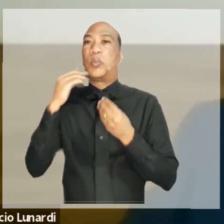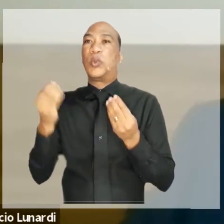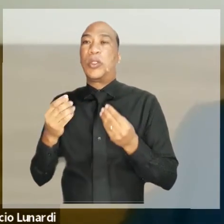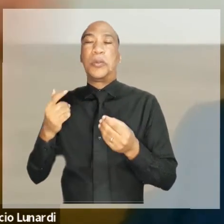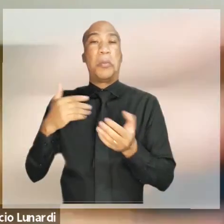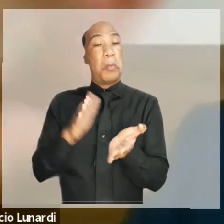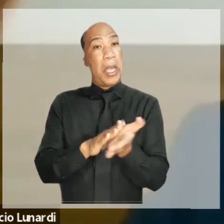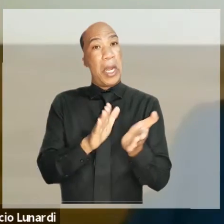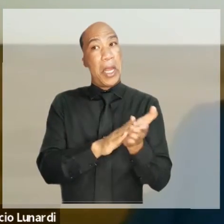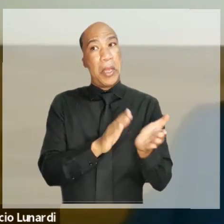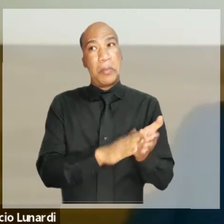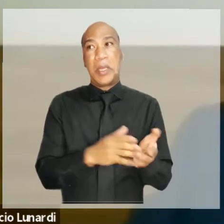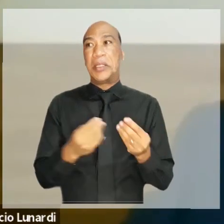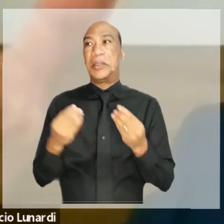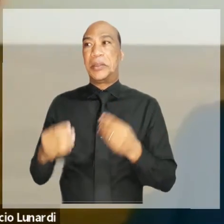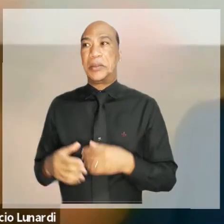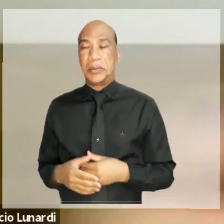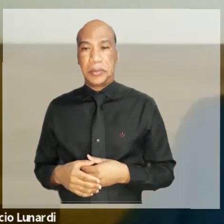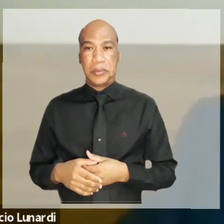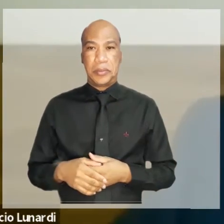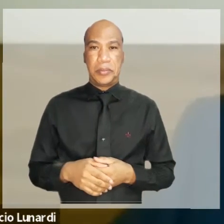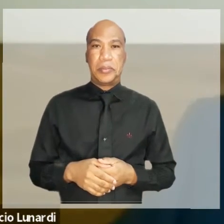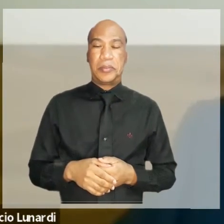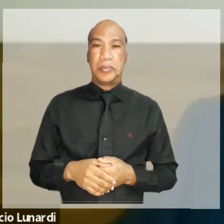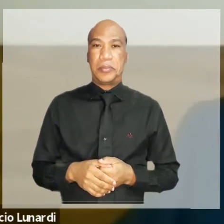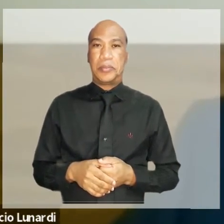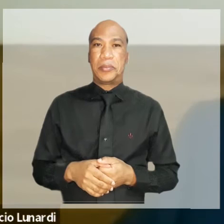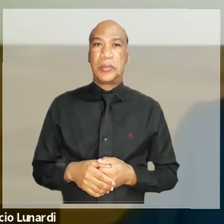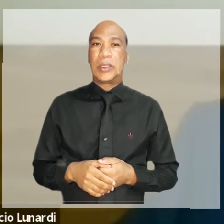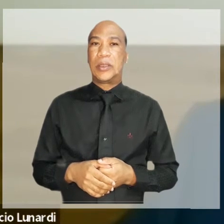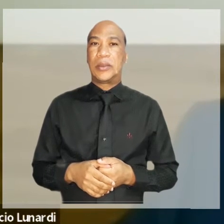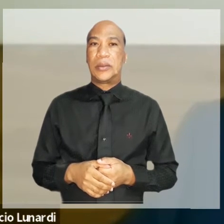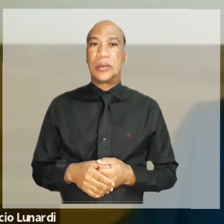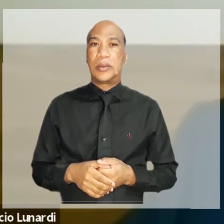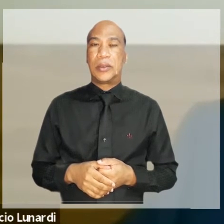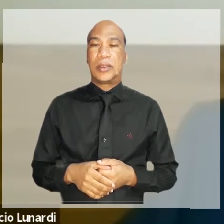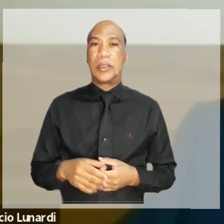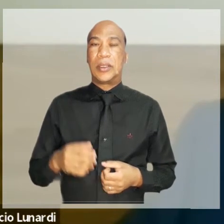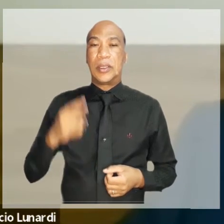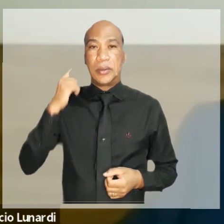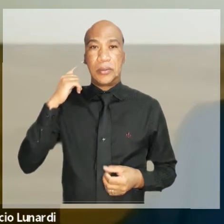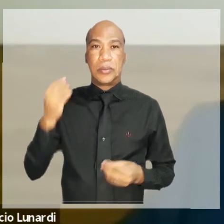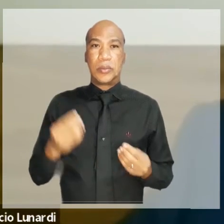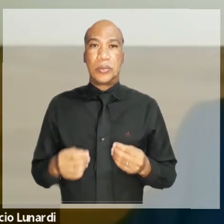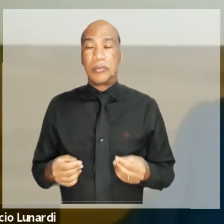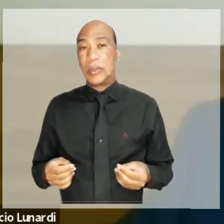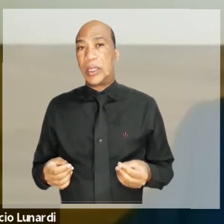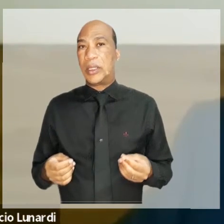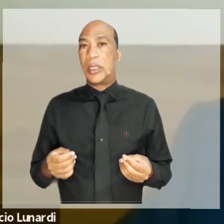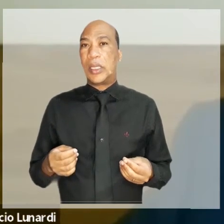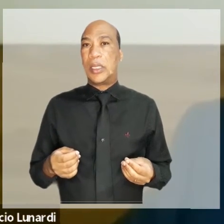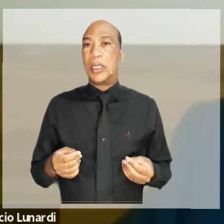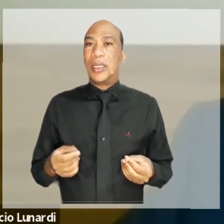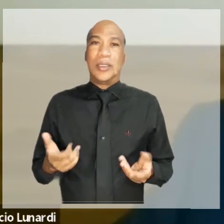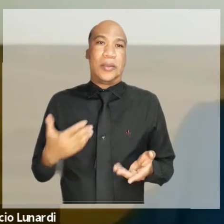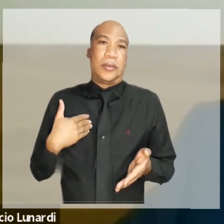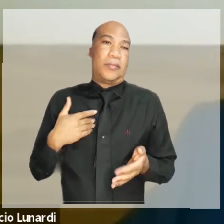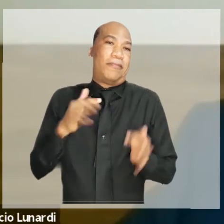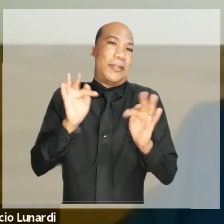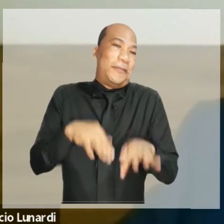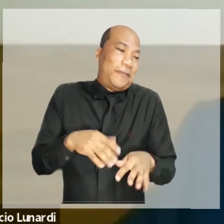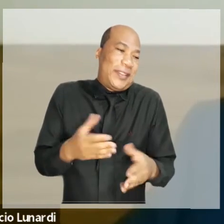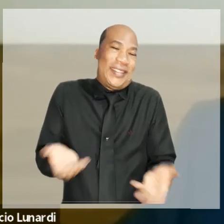como já está, né, a gente está no finalzinho aqui, né, eu queria pedir para o professor Ronaldo Lemos falar ainda aqui